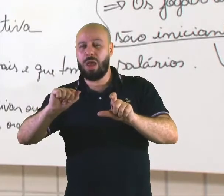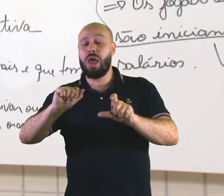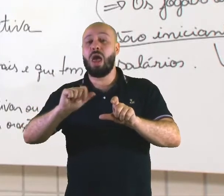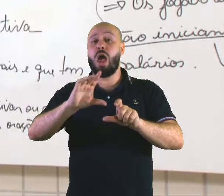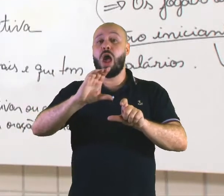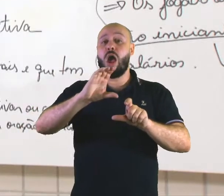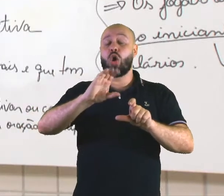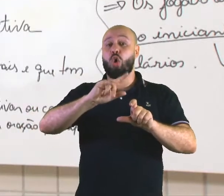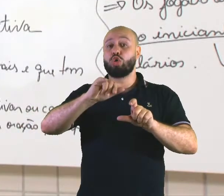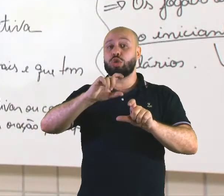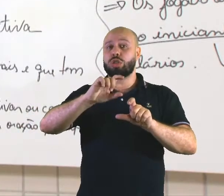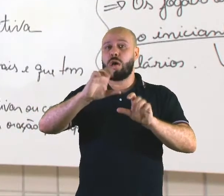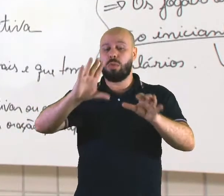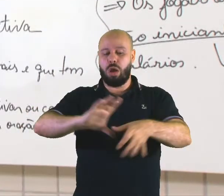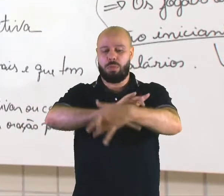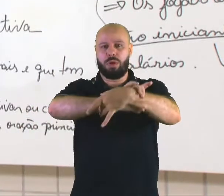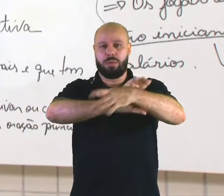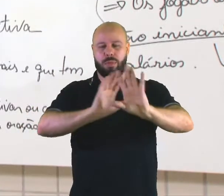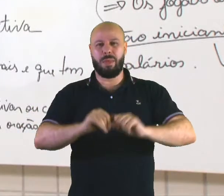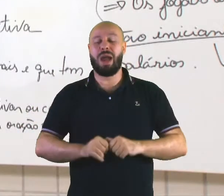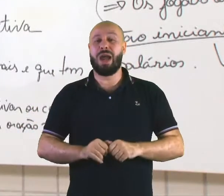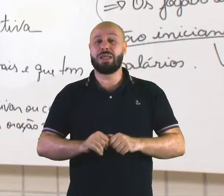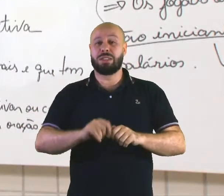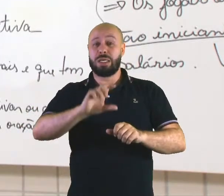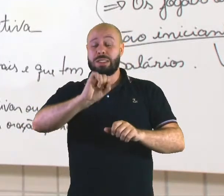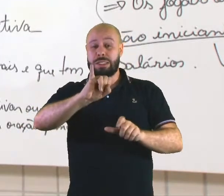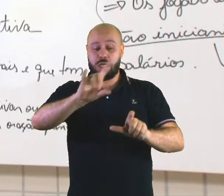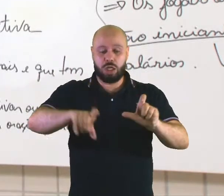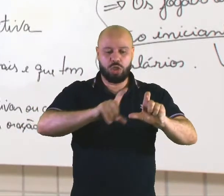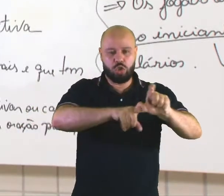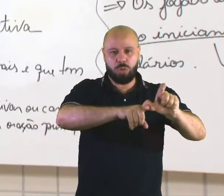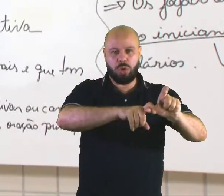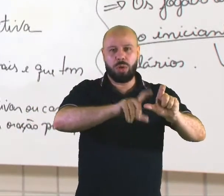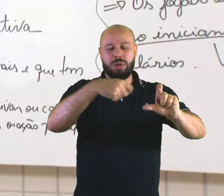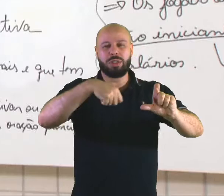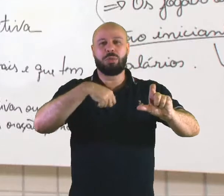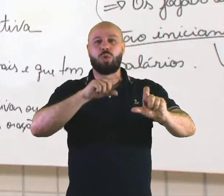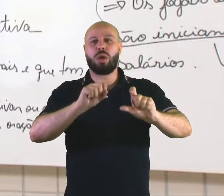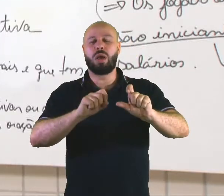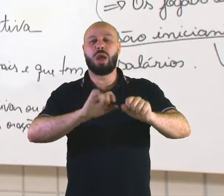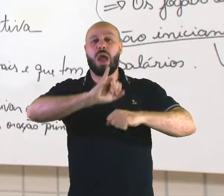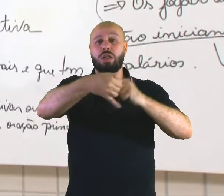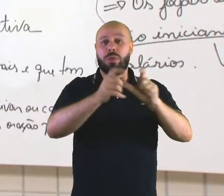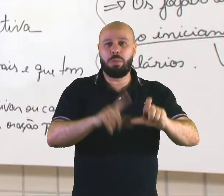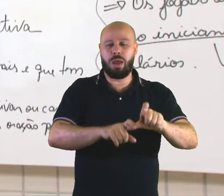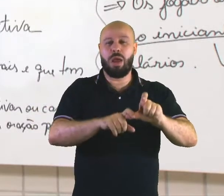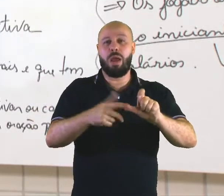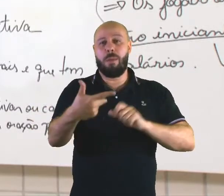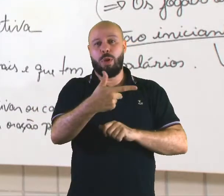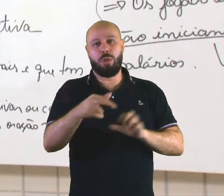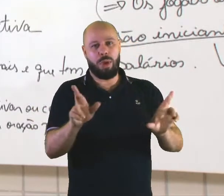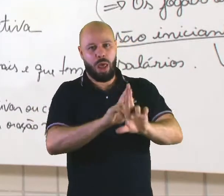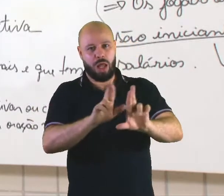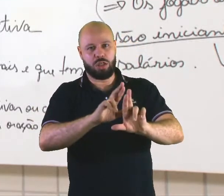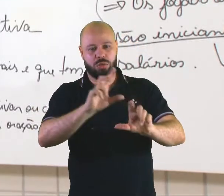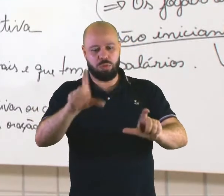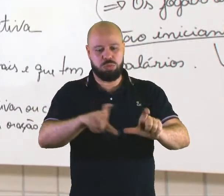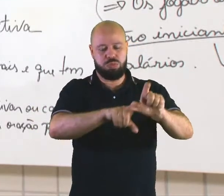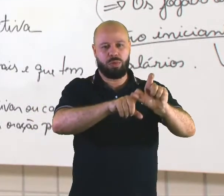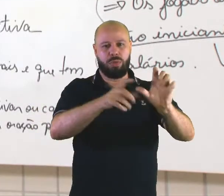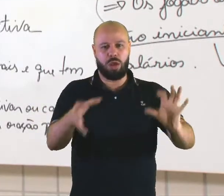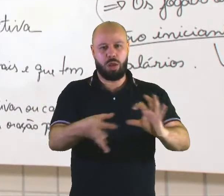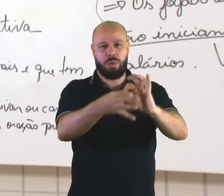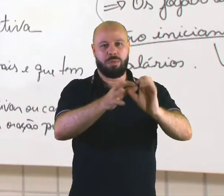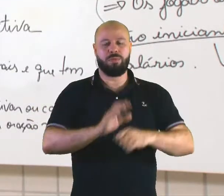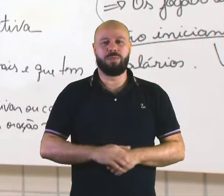conjunções. Nas orações subordinadas adjetivas, elas são ligadas por pronomes relativos, que